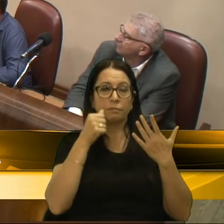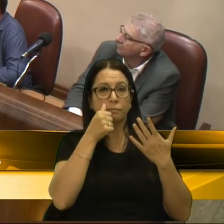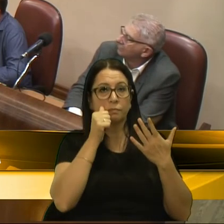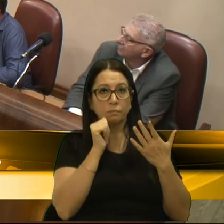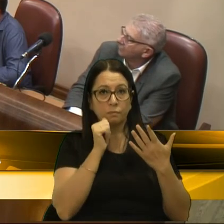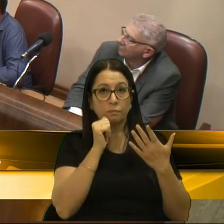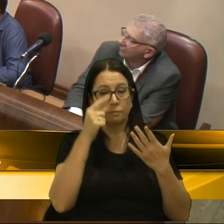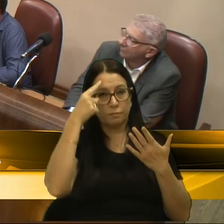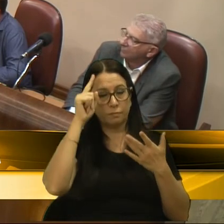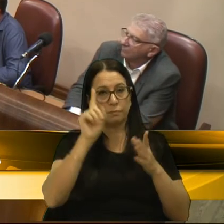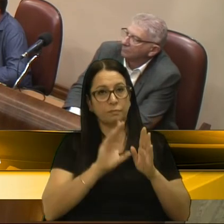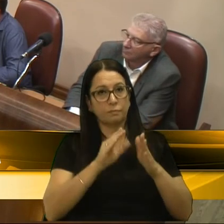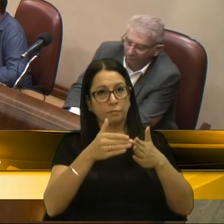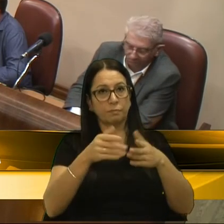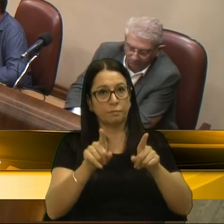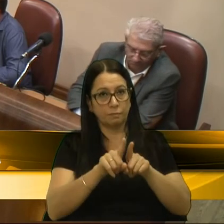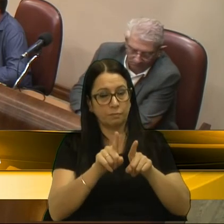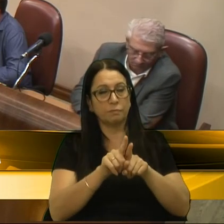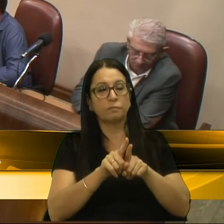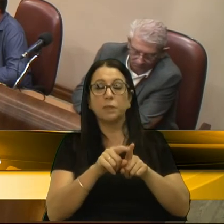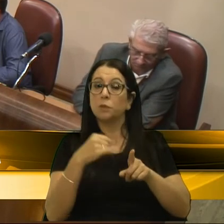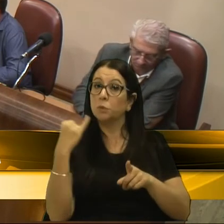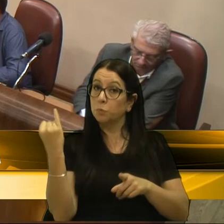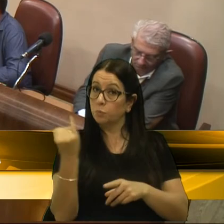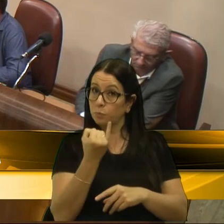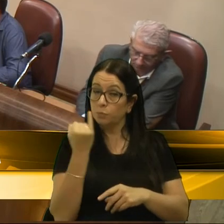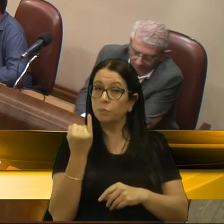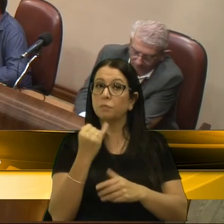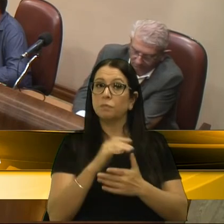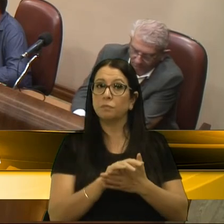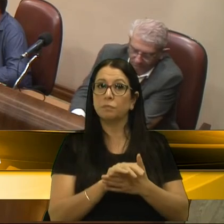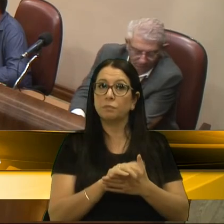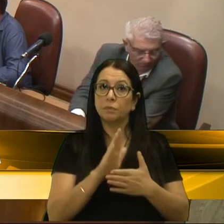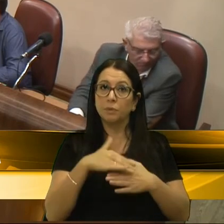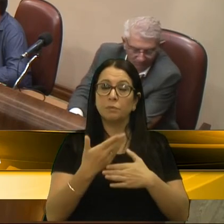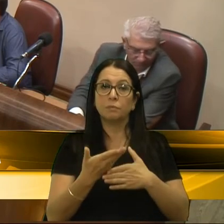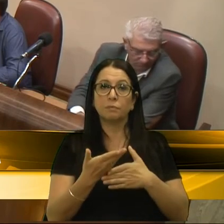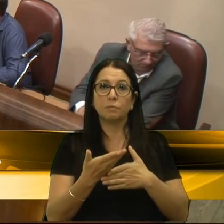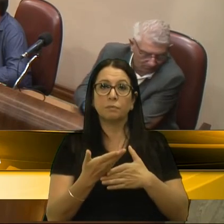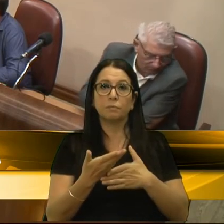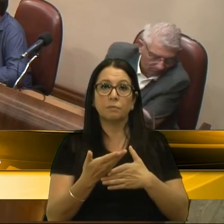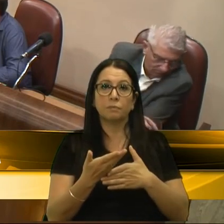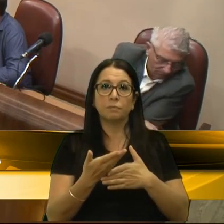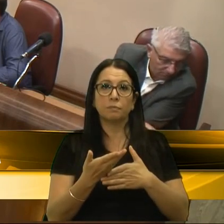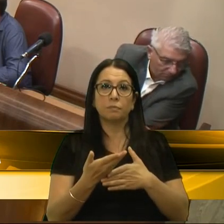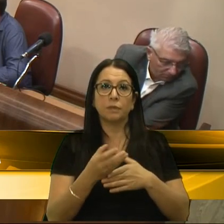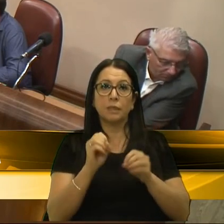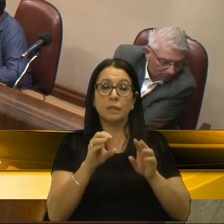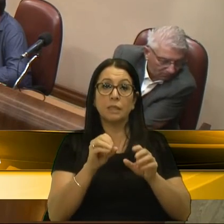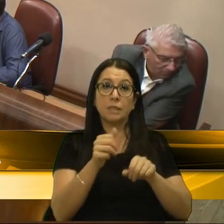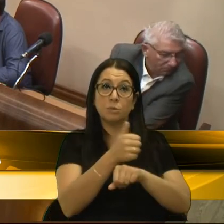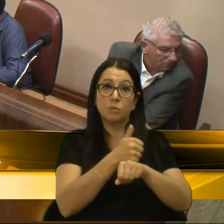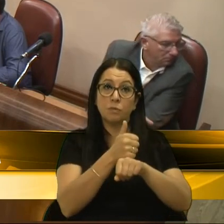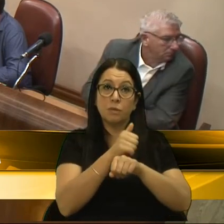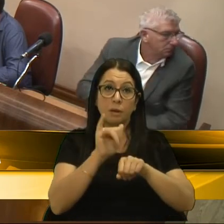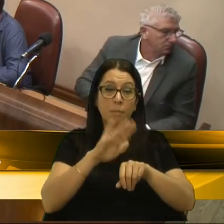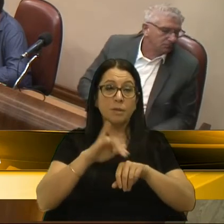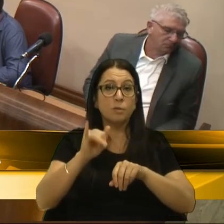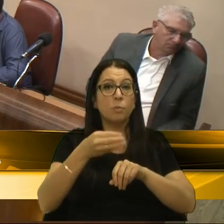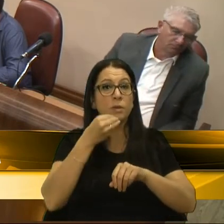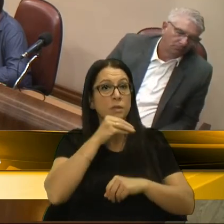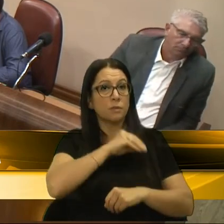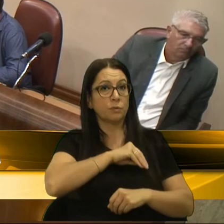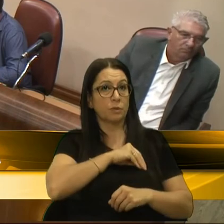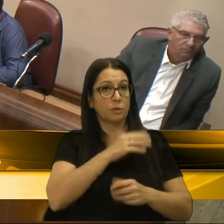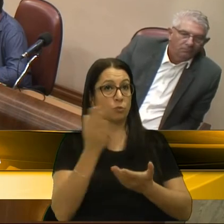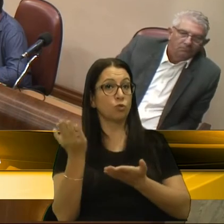essas iniciativas, a comissão também, eu acho muito importante. Quanto mais ensino profissionalizante, mais oportunidades com renda para a